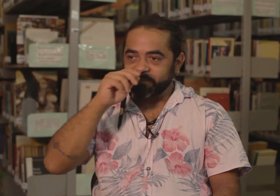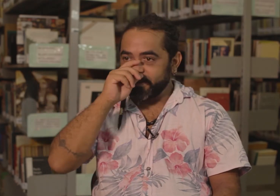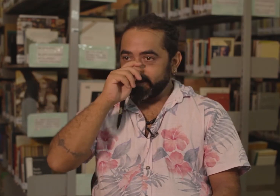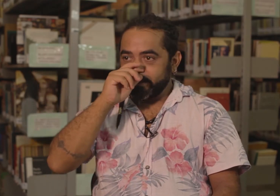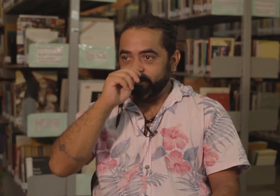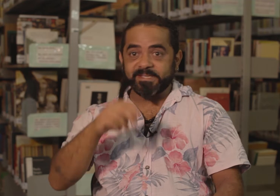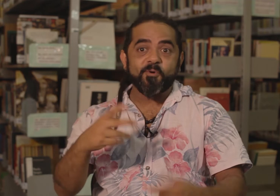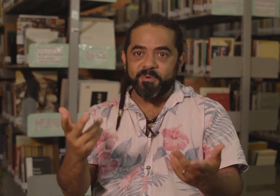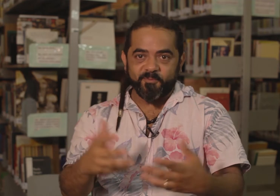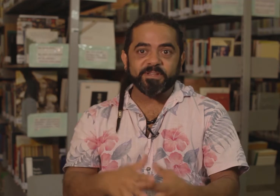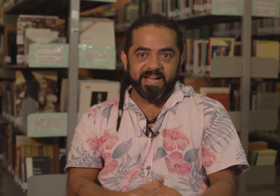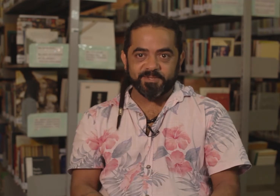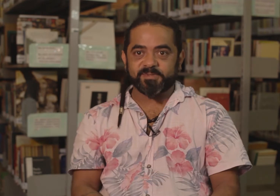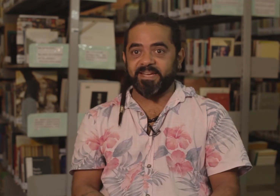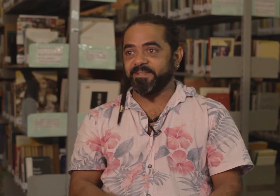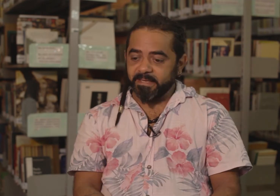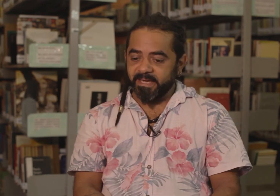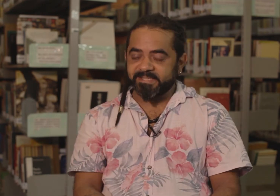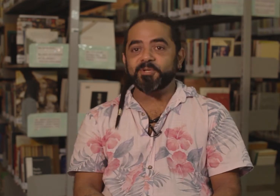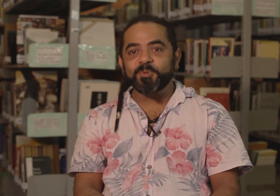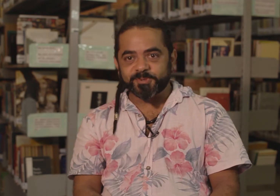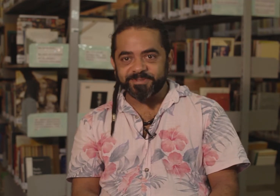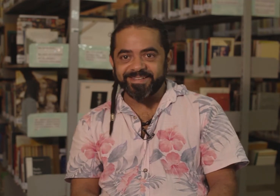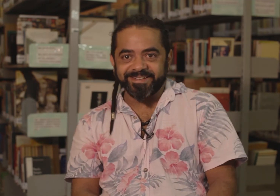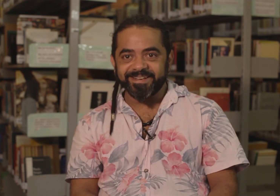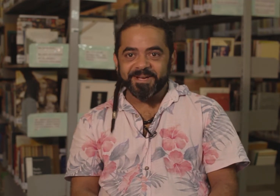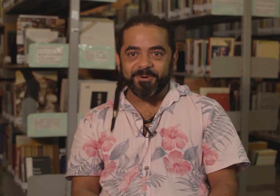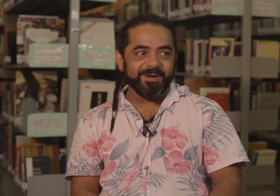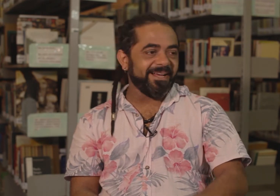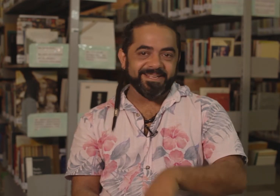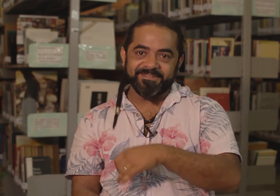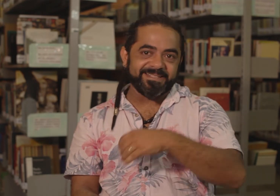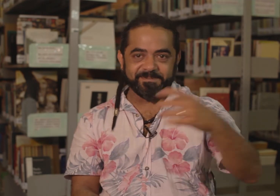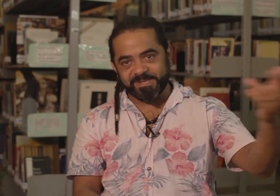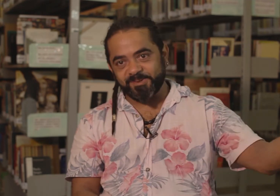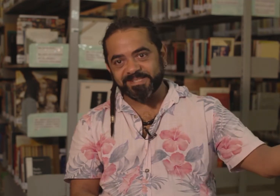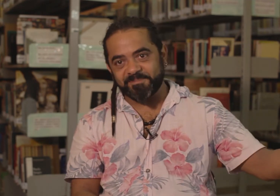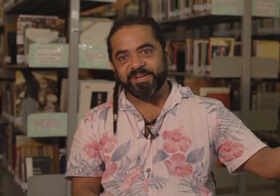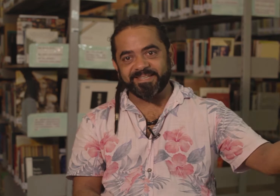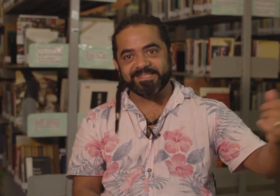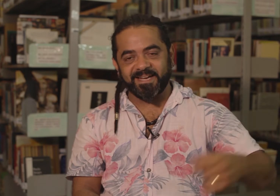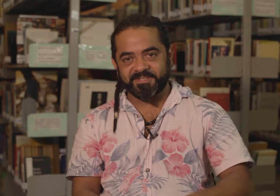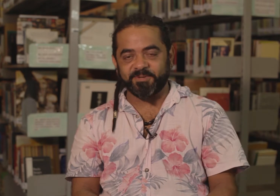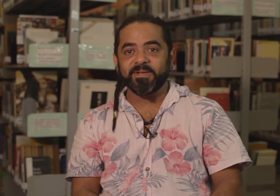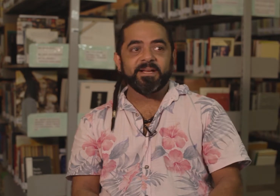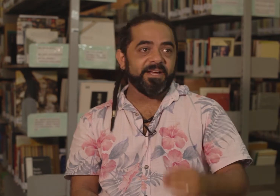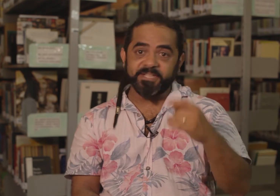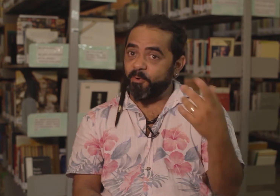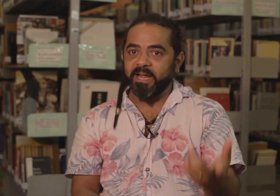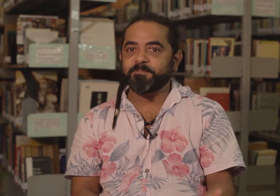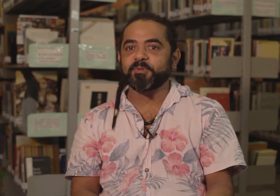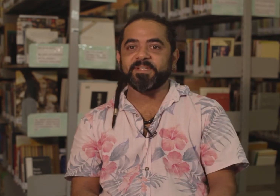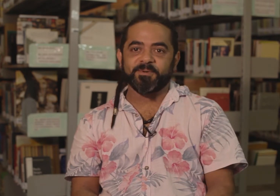capoeira. Então, assim, como contar isso sem justo com as várias expressões da capoeira que tem na cidade? Então,